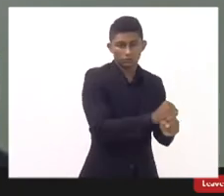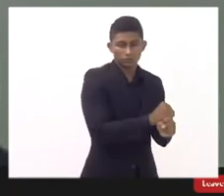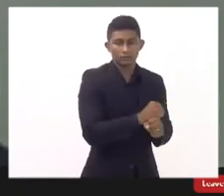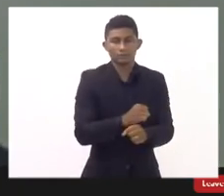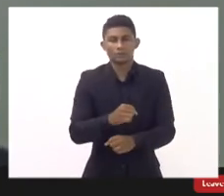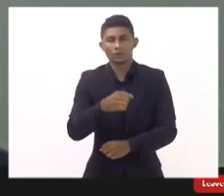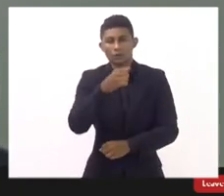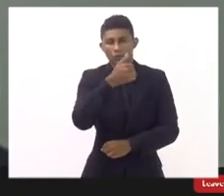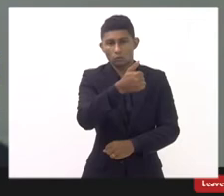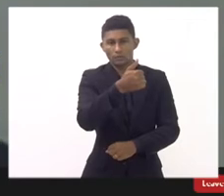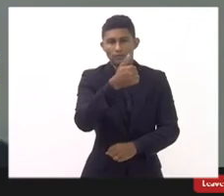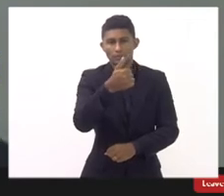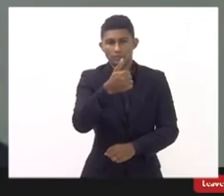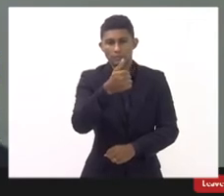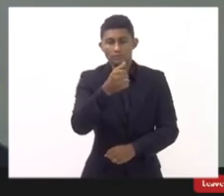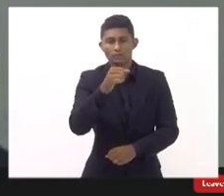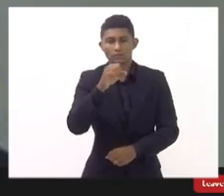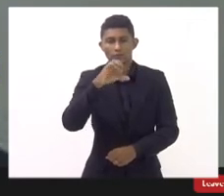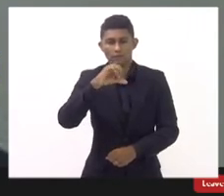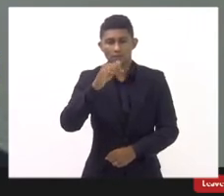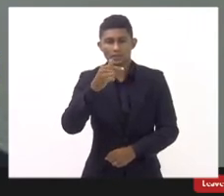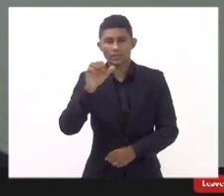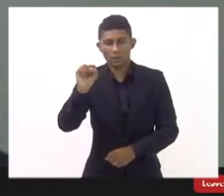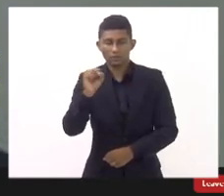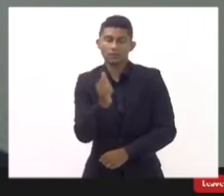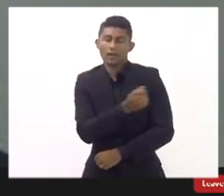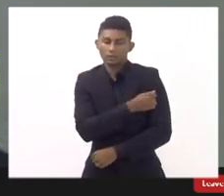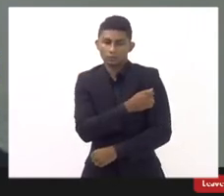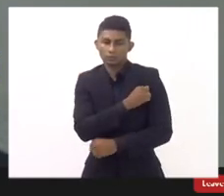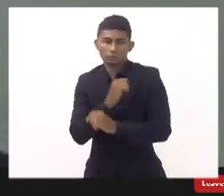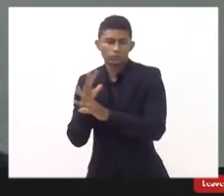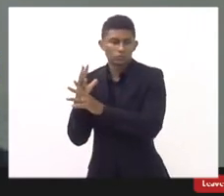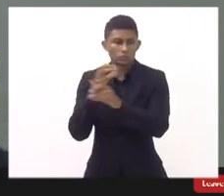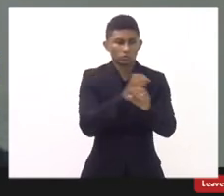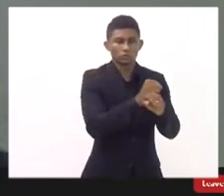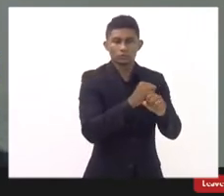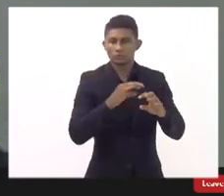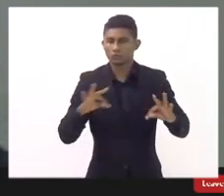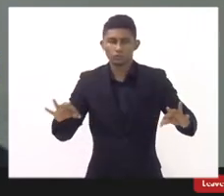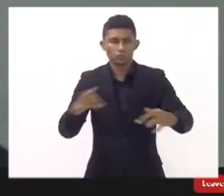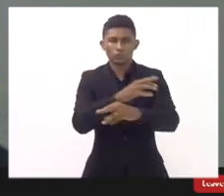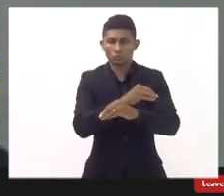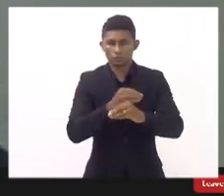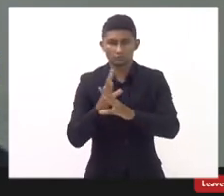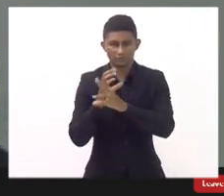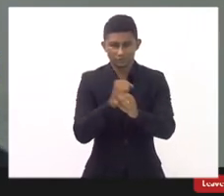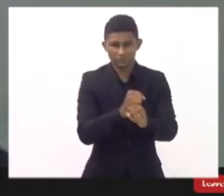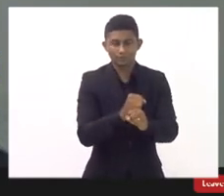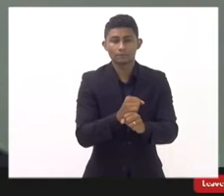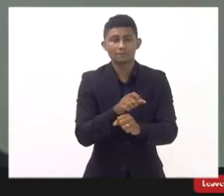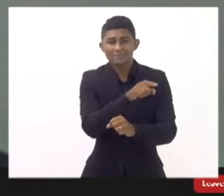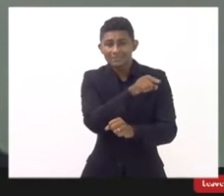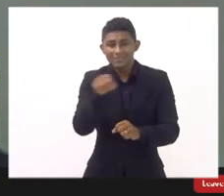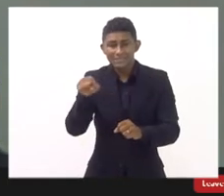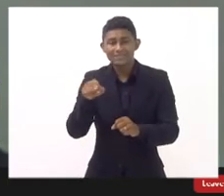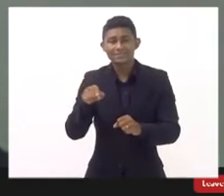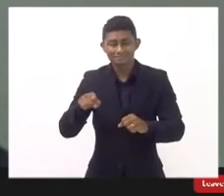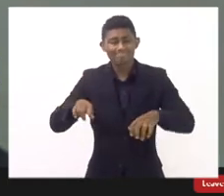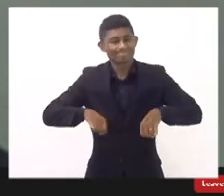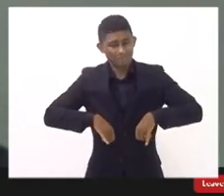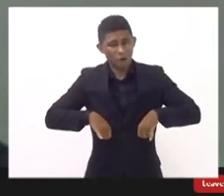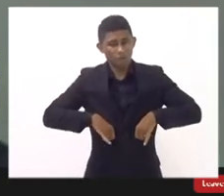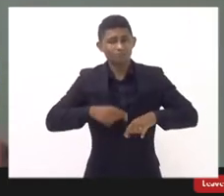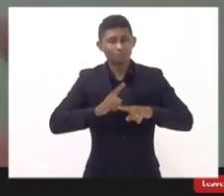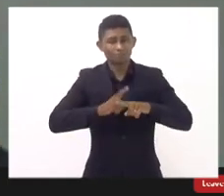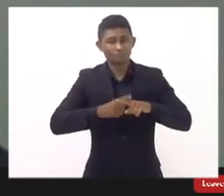11.978 estudantes que são diretamente, né, impactados pela questão do passe livre e